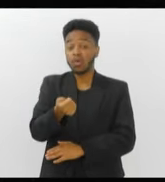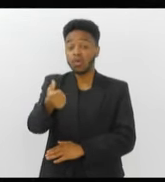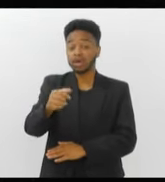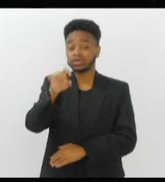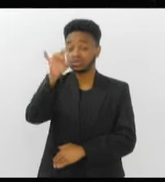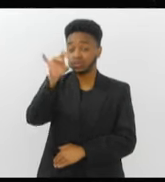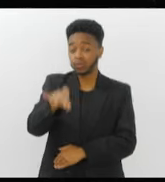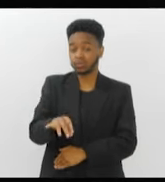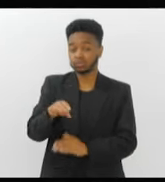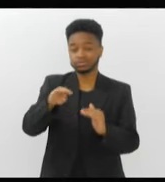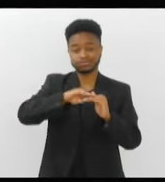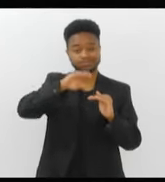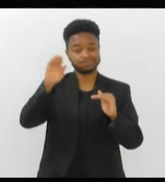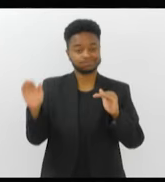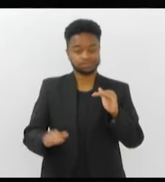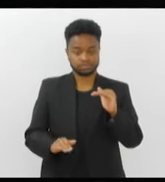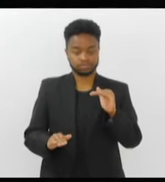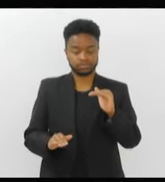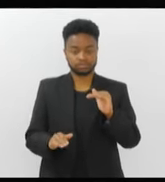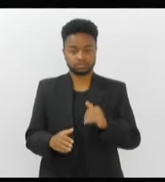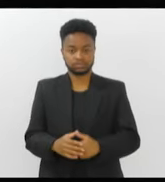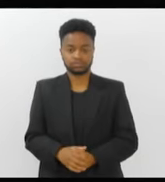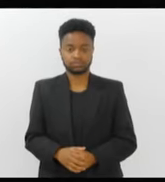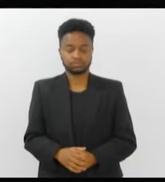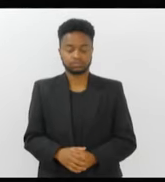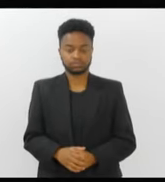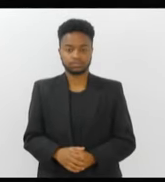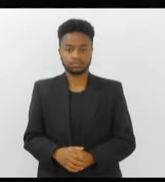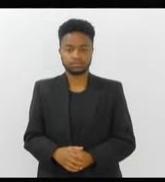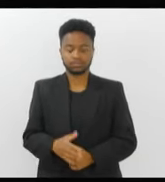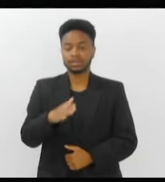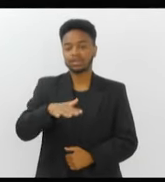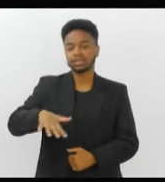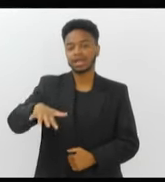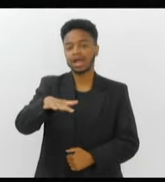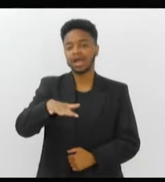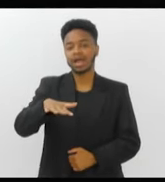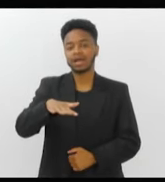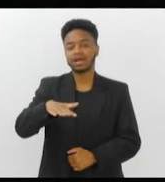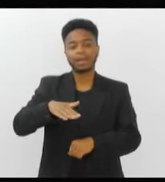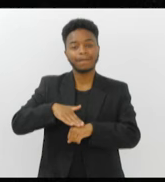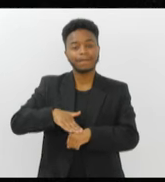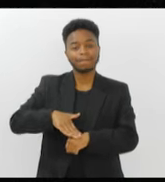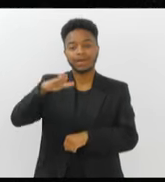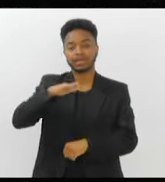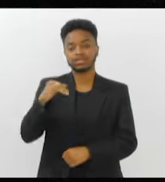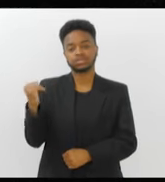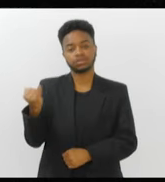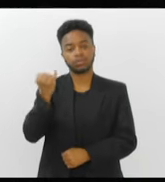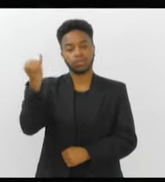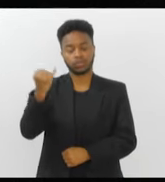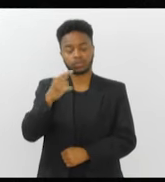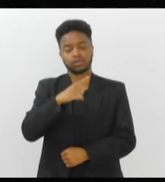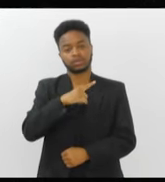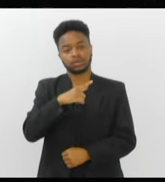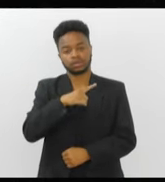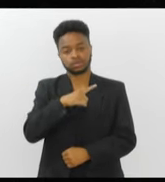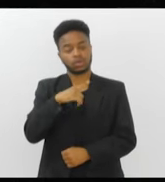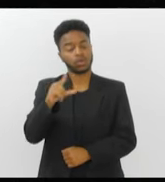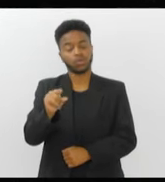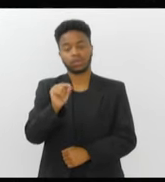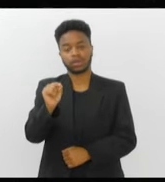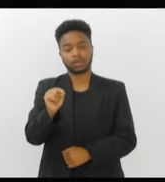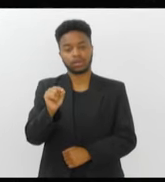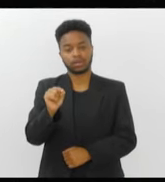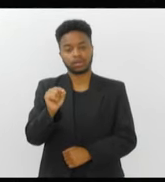Penúltimo lugar na área mais sensível que podemos ter, que é